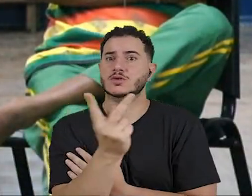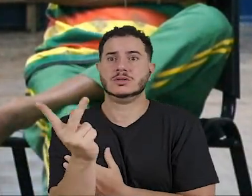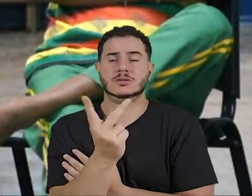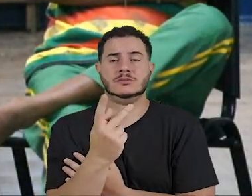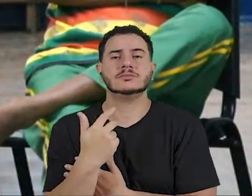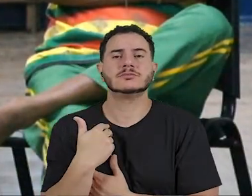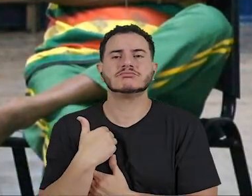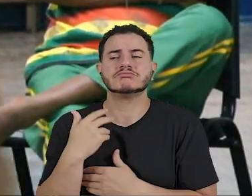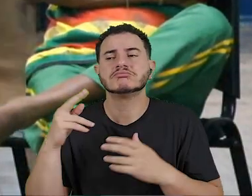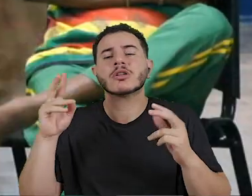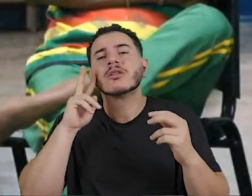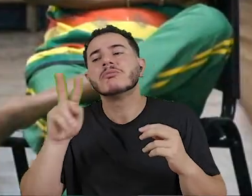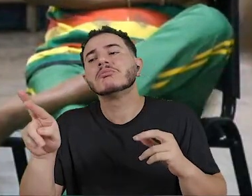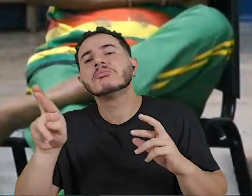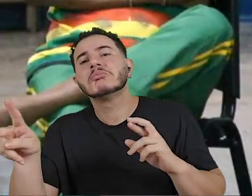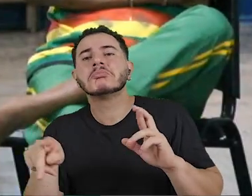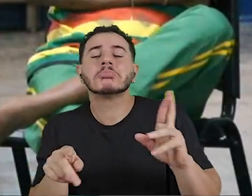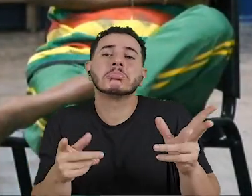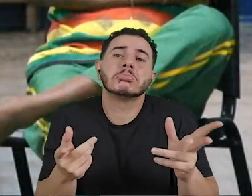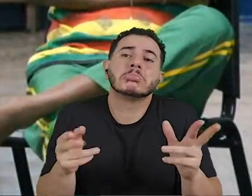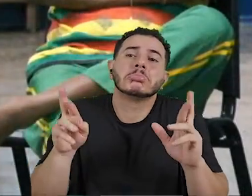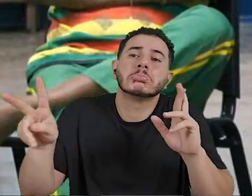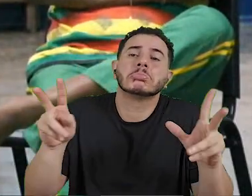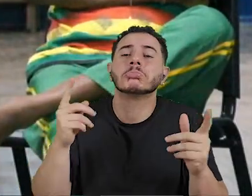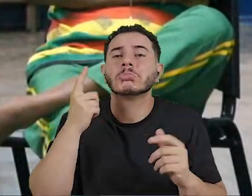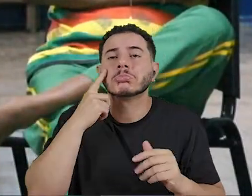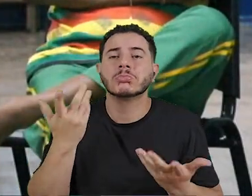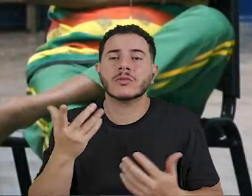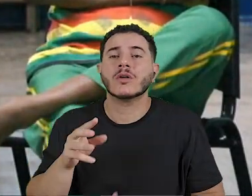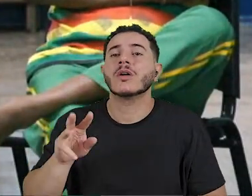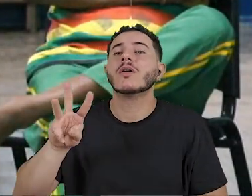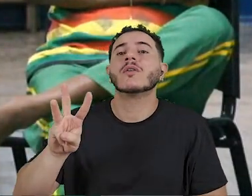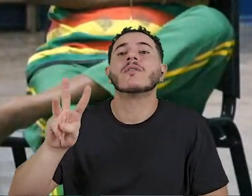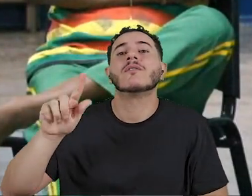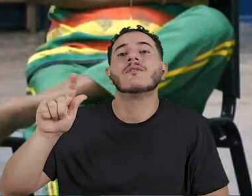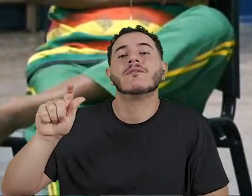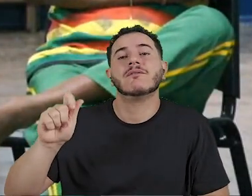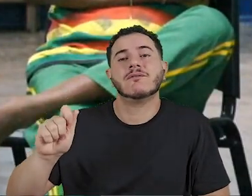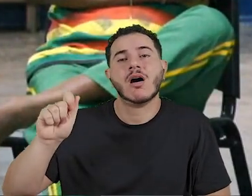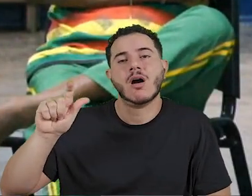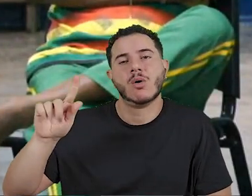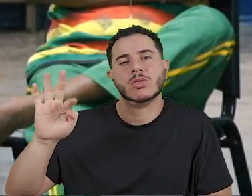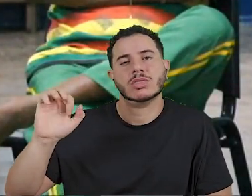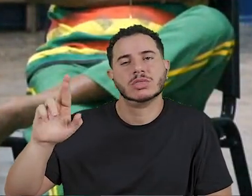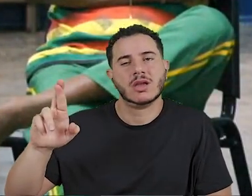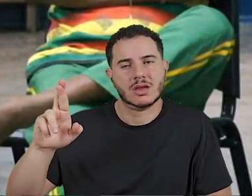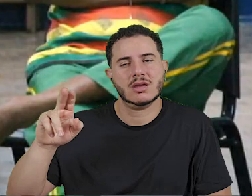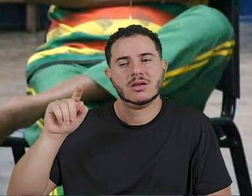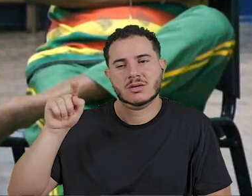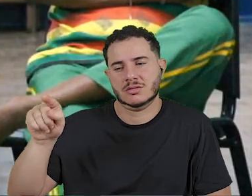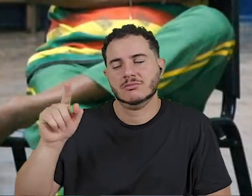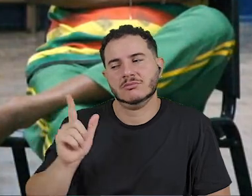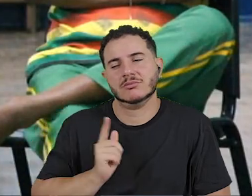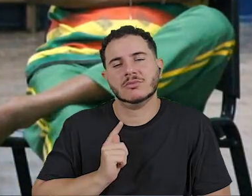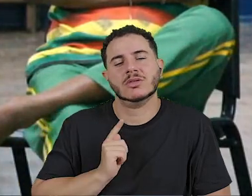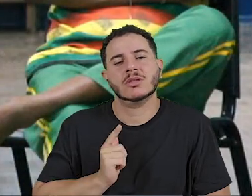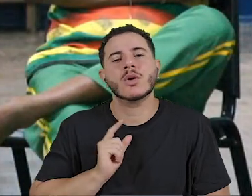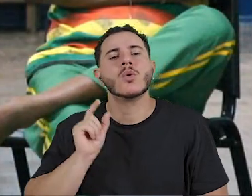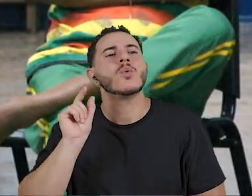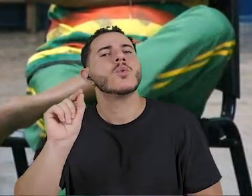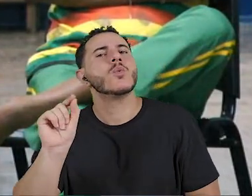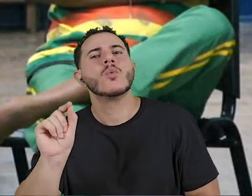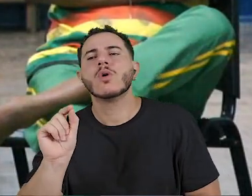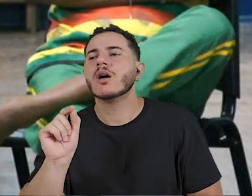diferentes, né? Para Walter, de onde veio essa vontade de inserir instrumentos que não